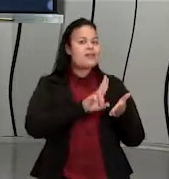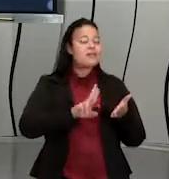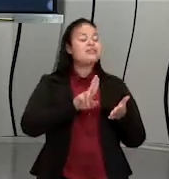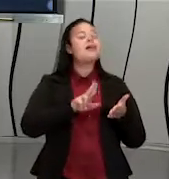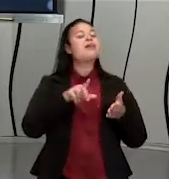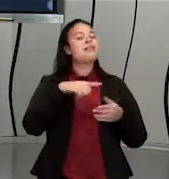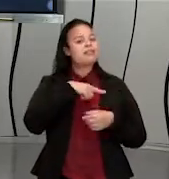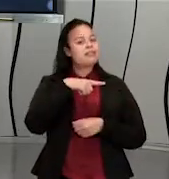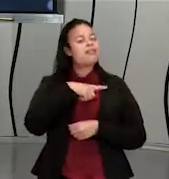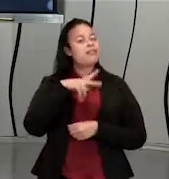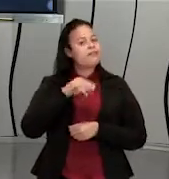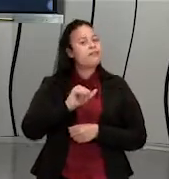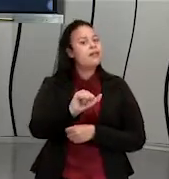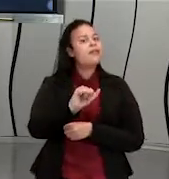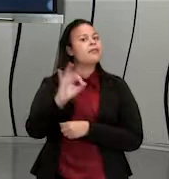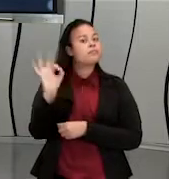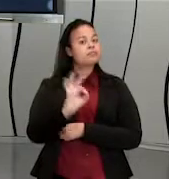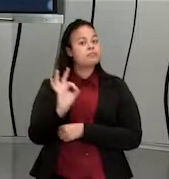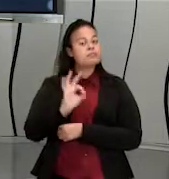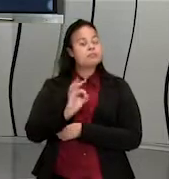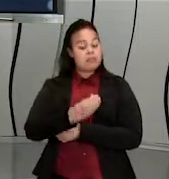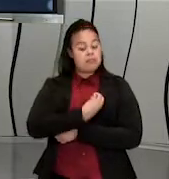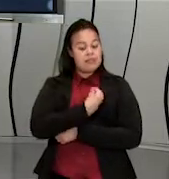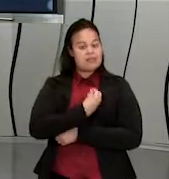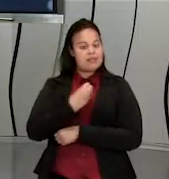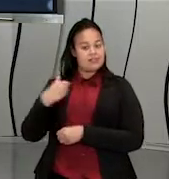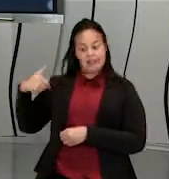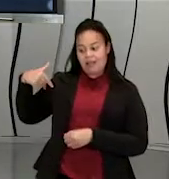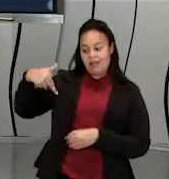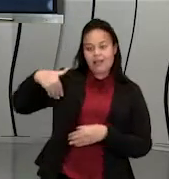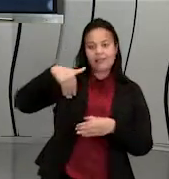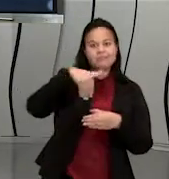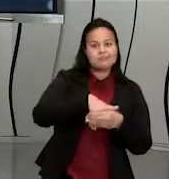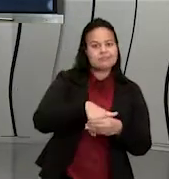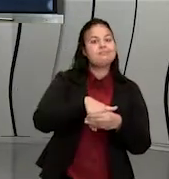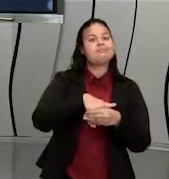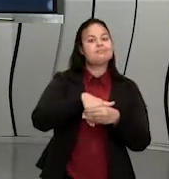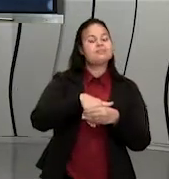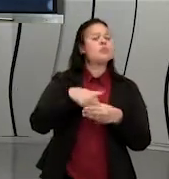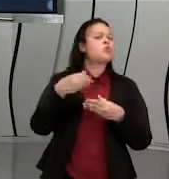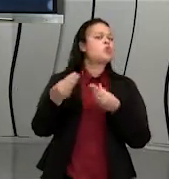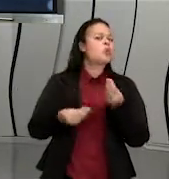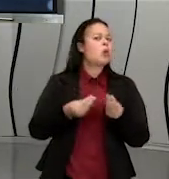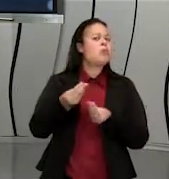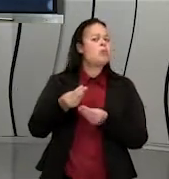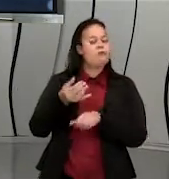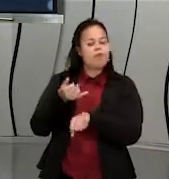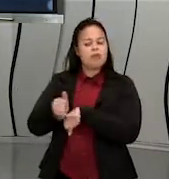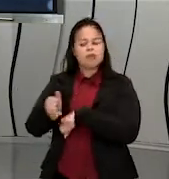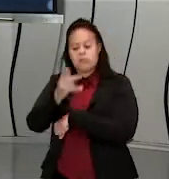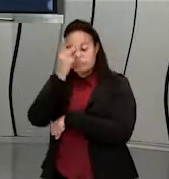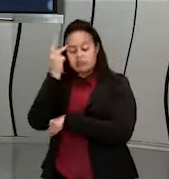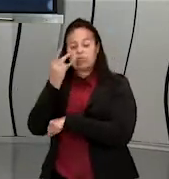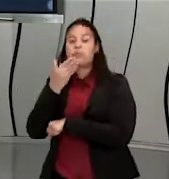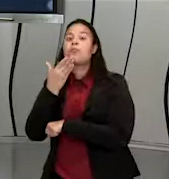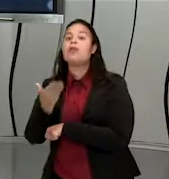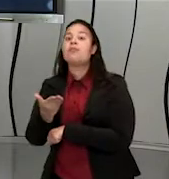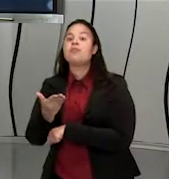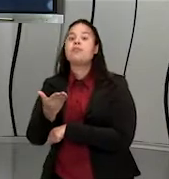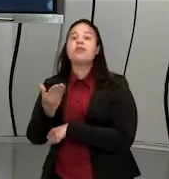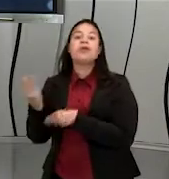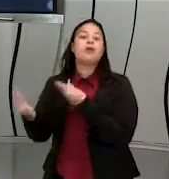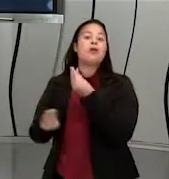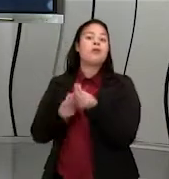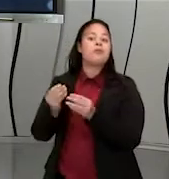a porcentagem de quem compareceu à urna. E como que eu faço para saber de quem não compareceu? Então, como que eu